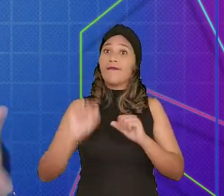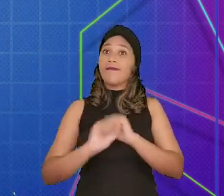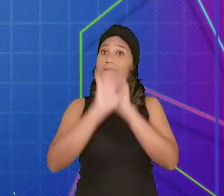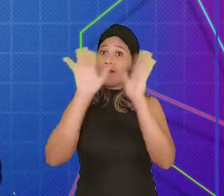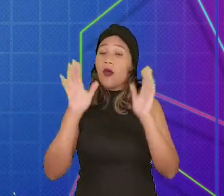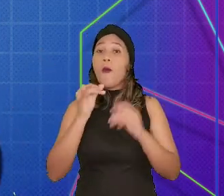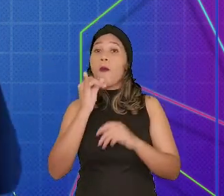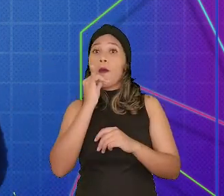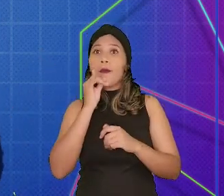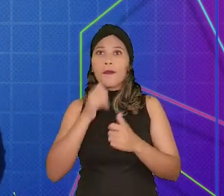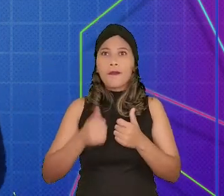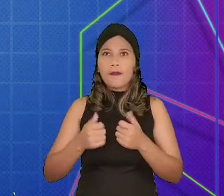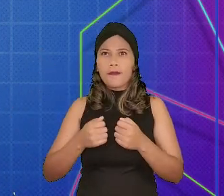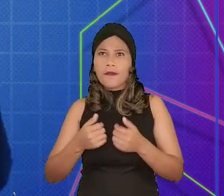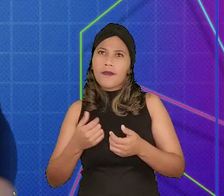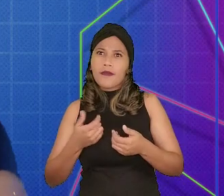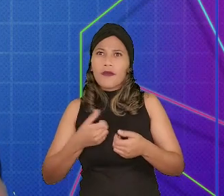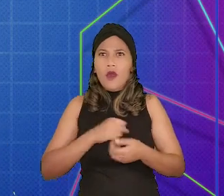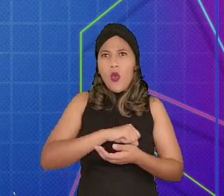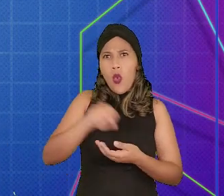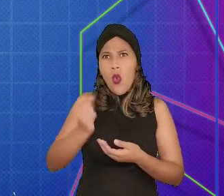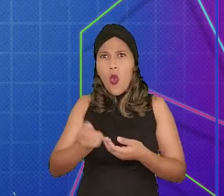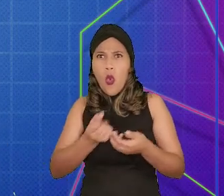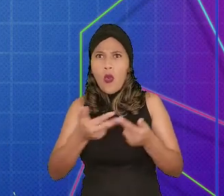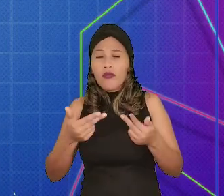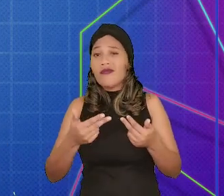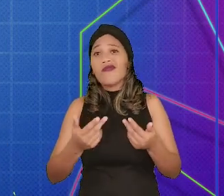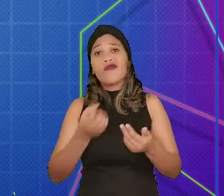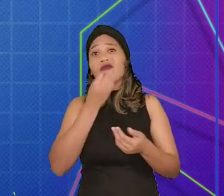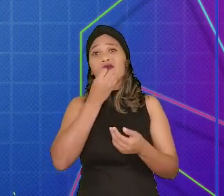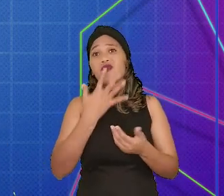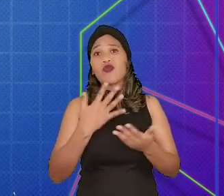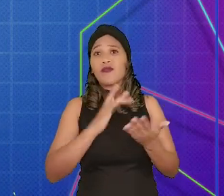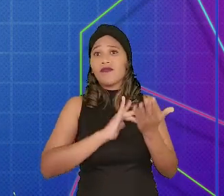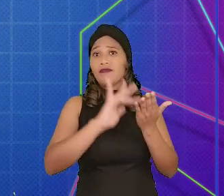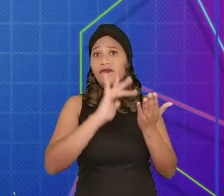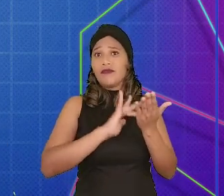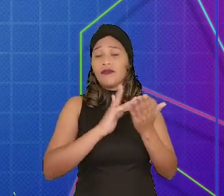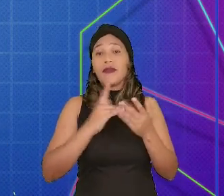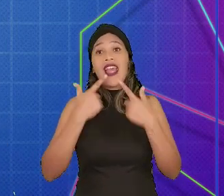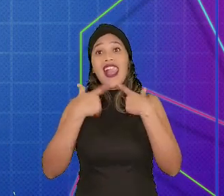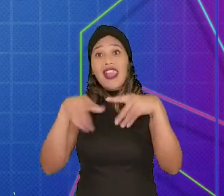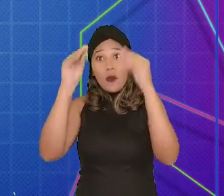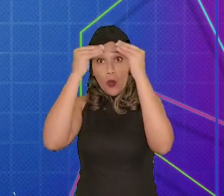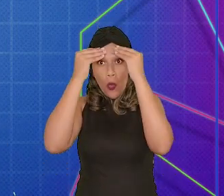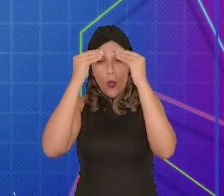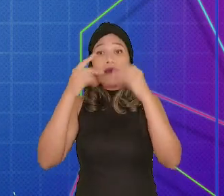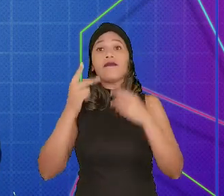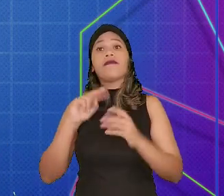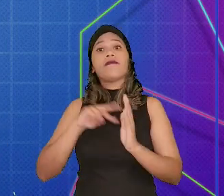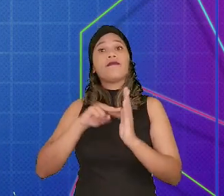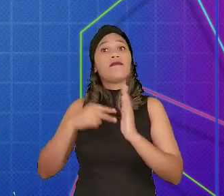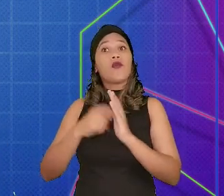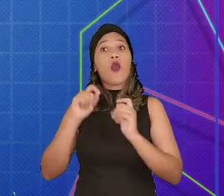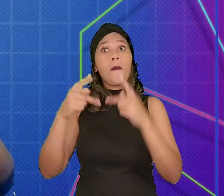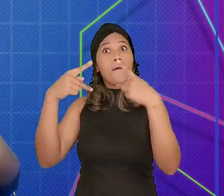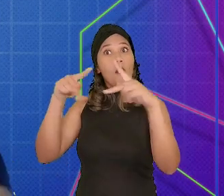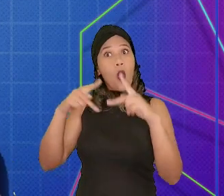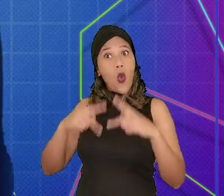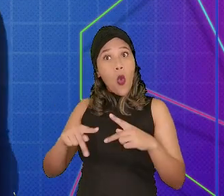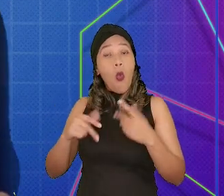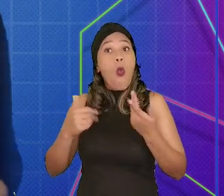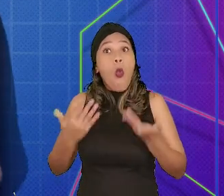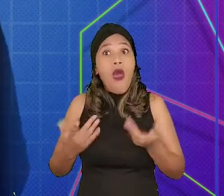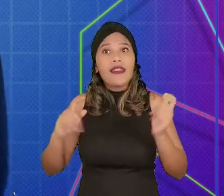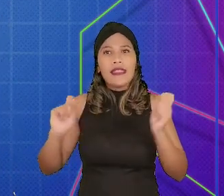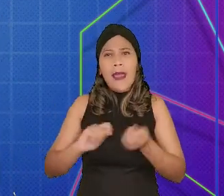desenvolvido para o console, por exemplo, não funciona tão bem em um celular. Já a linguagem tem a ver com a programação do jogo. Quem a